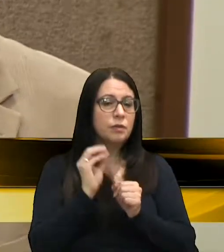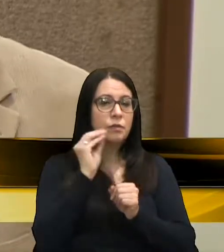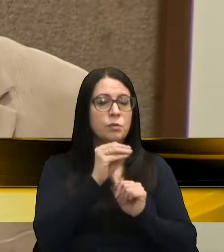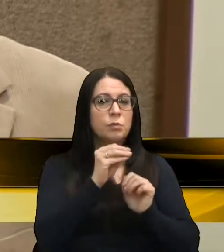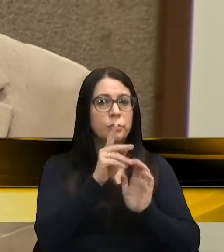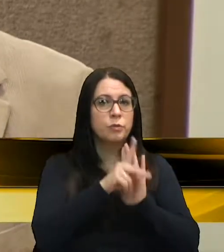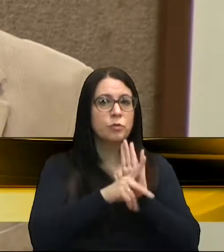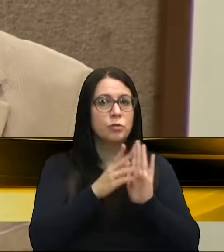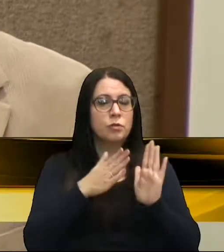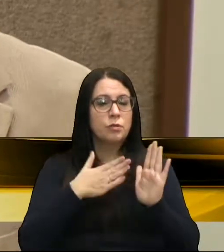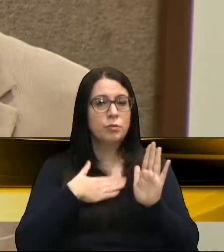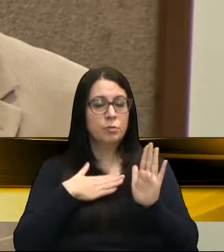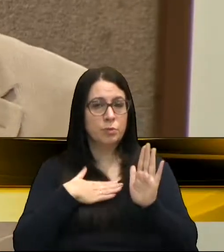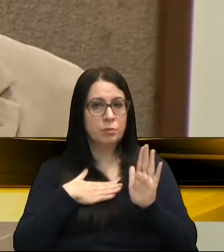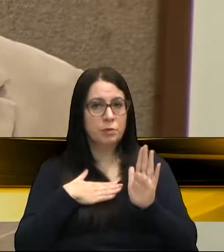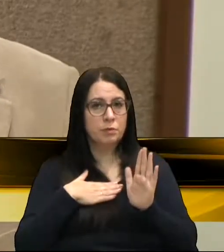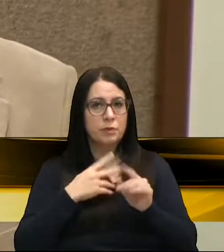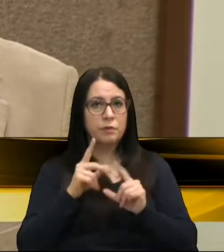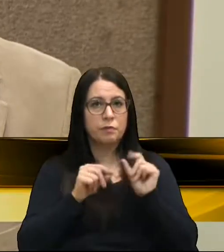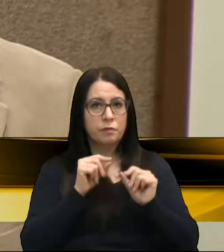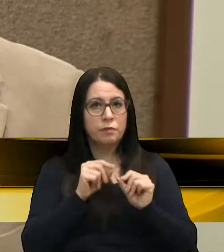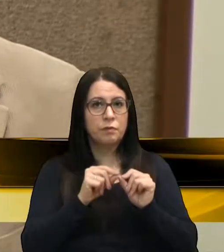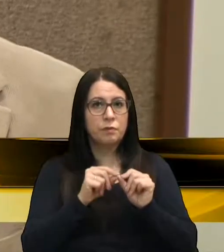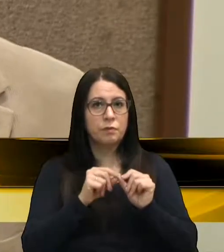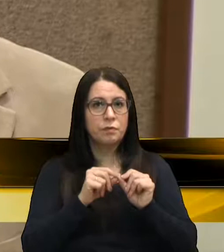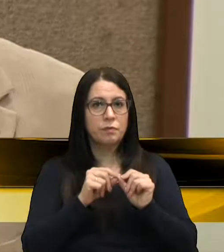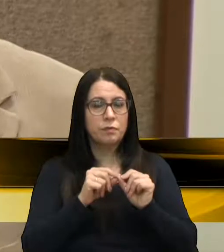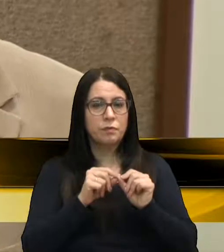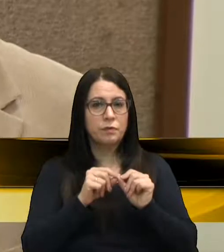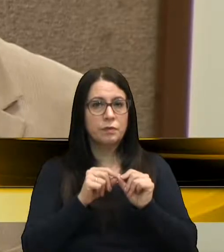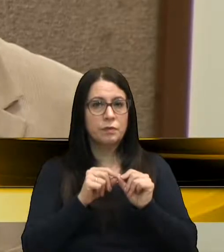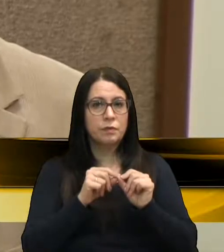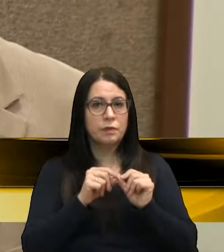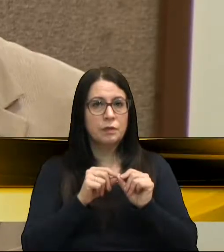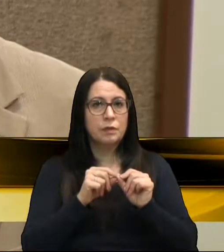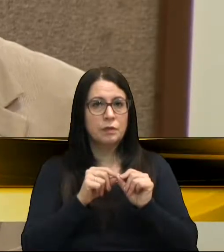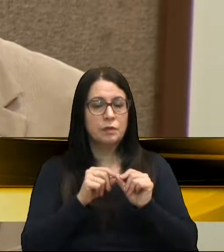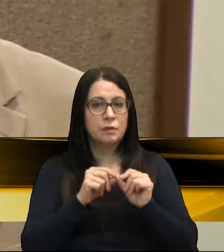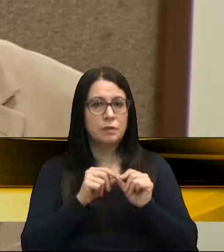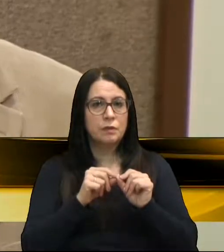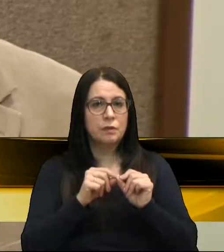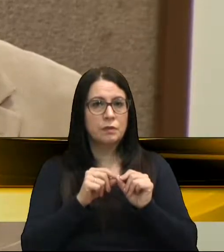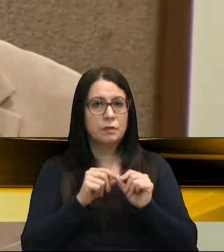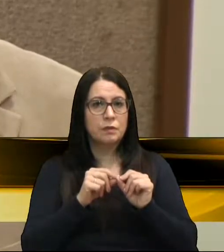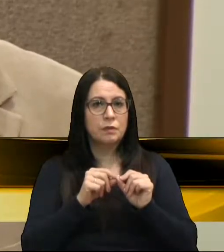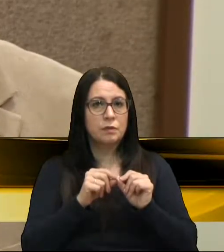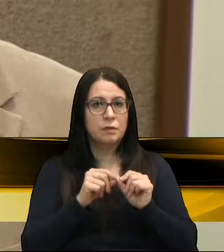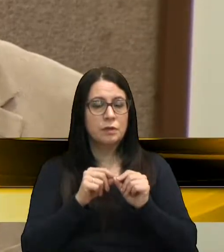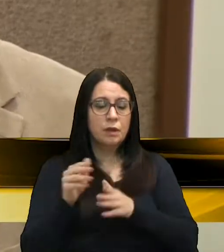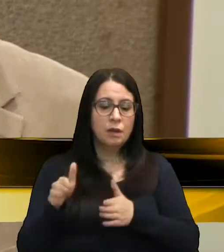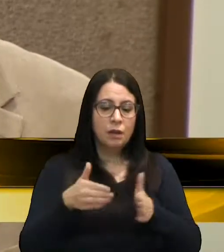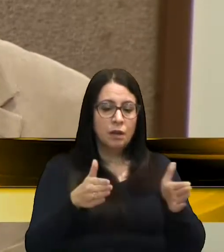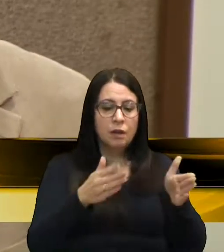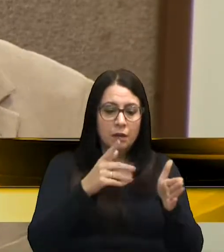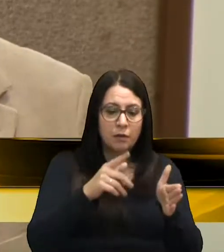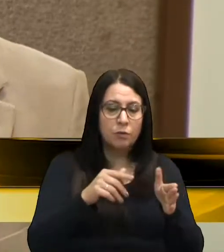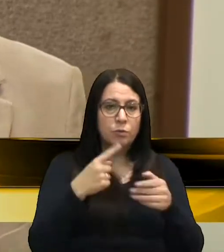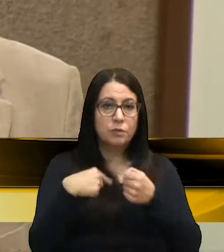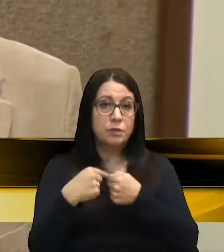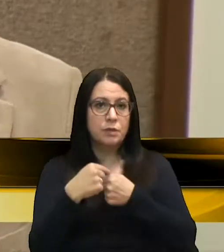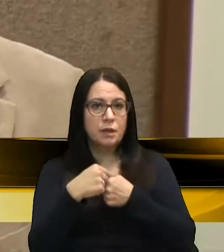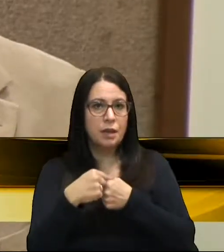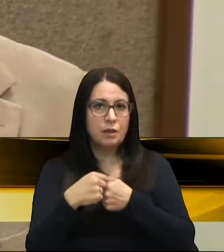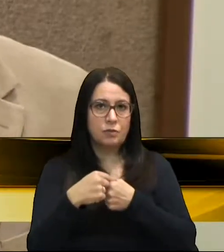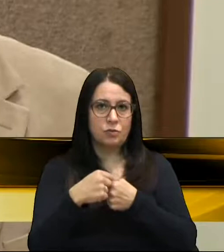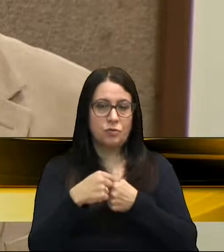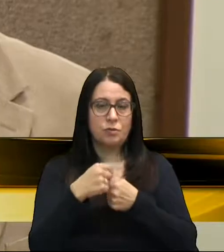projeto meu, que é referente a povoamento e repovoamento dos rios da nossa cidade aí, né?